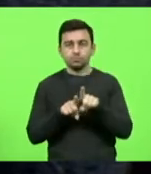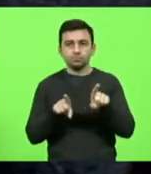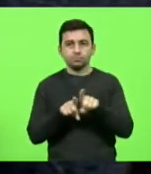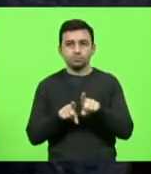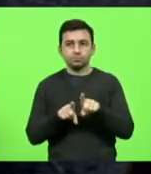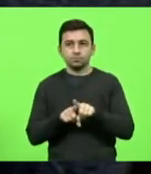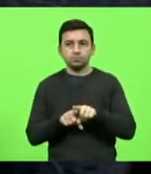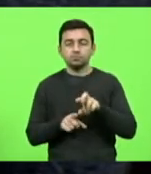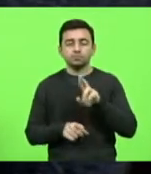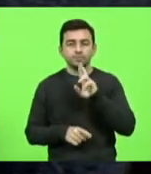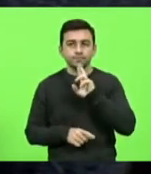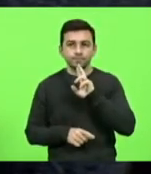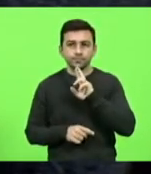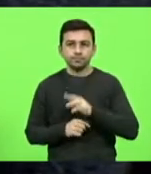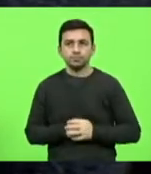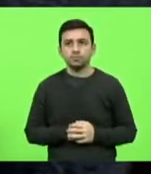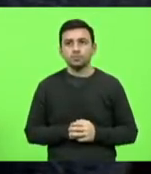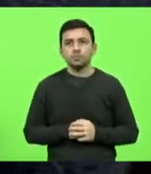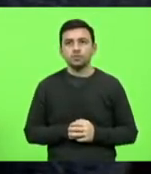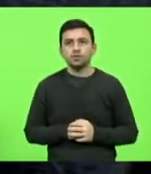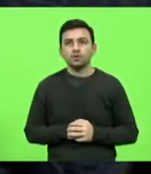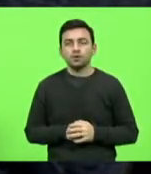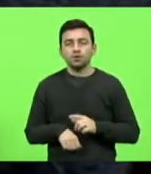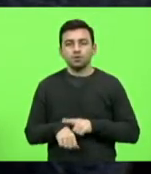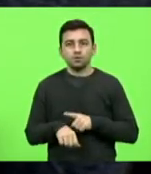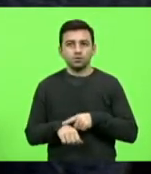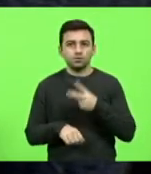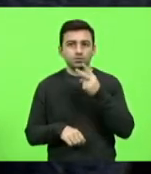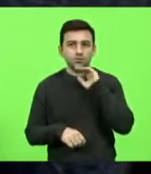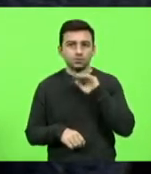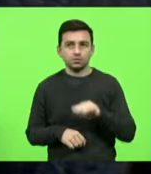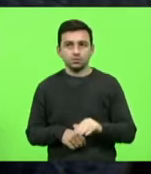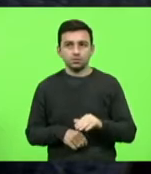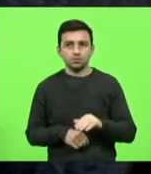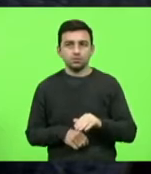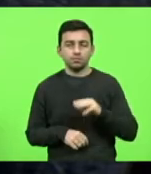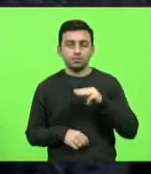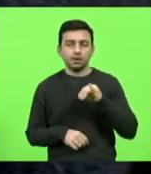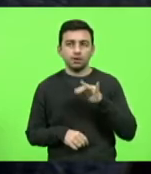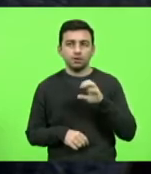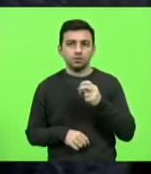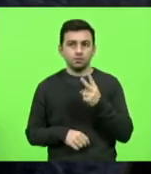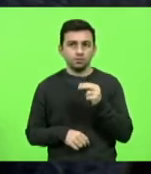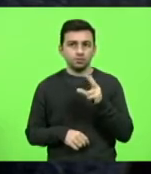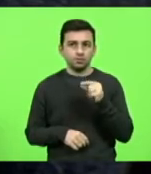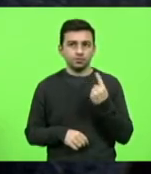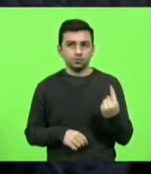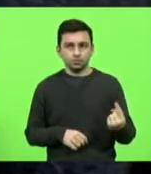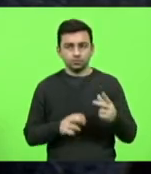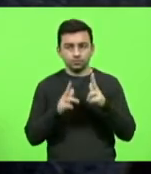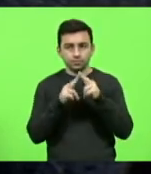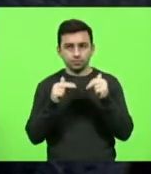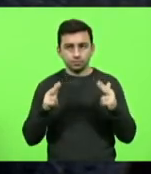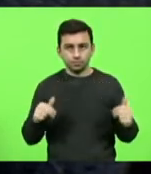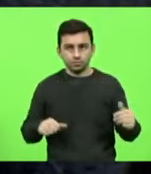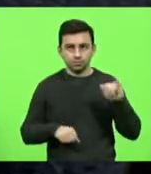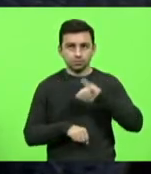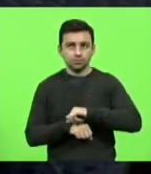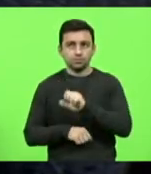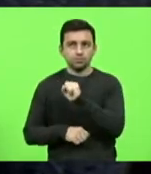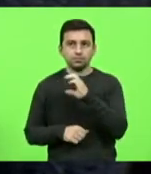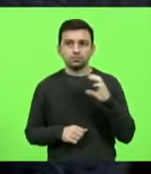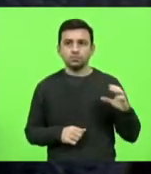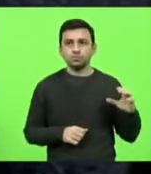As 14 horas do dia 19 do mês de maio de 2021, nesta cidade de Florianópolis, capital do Estado de Santa